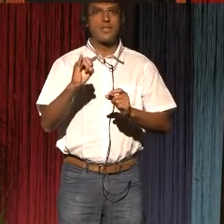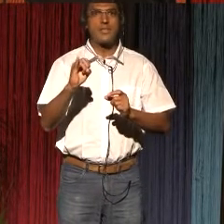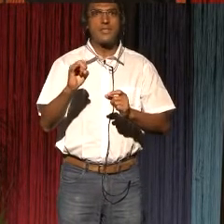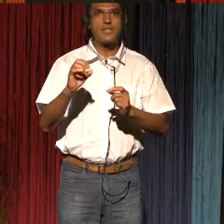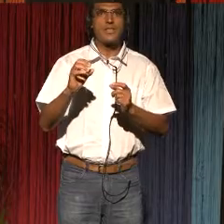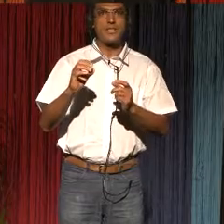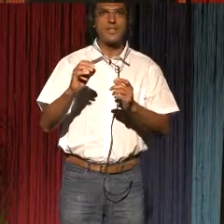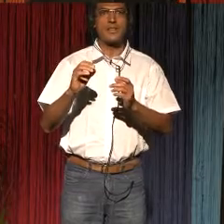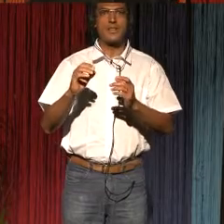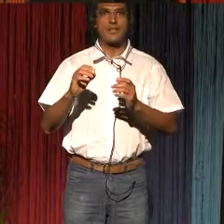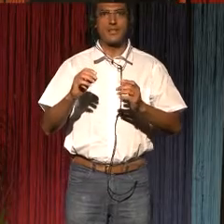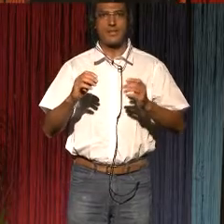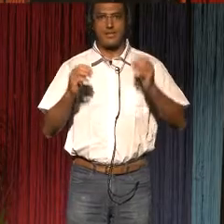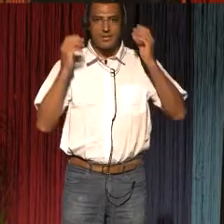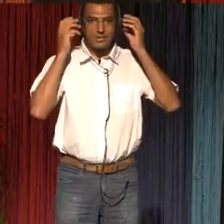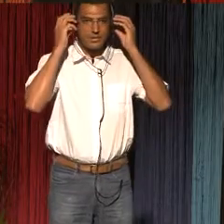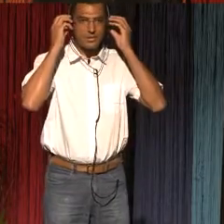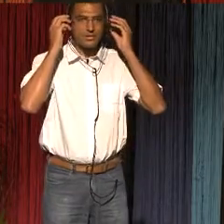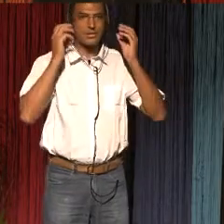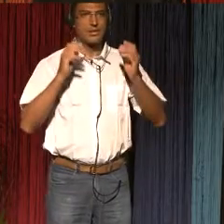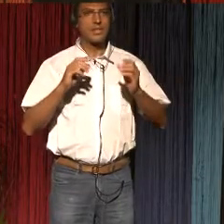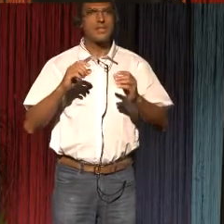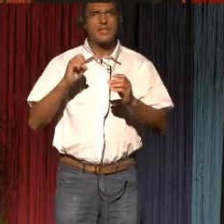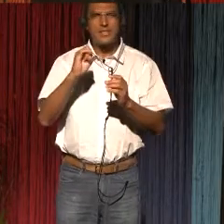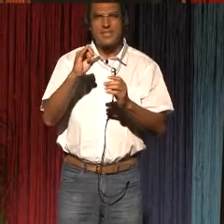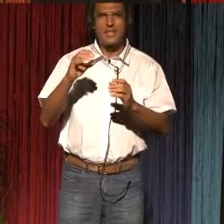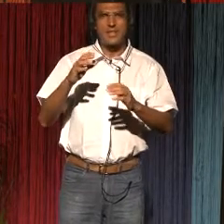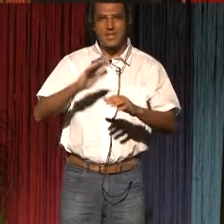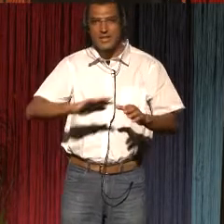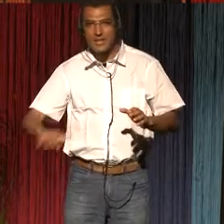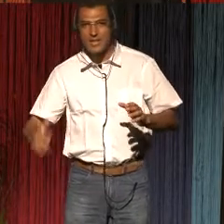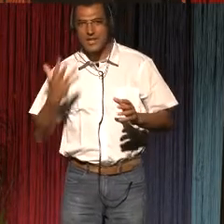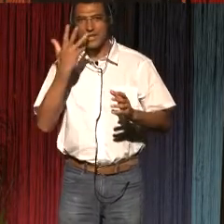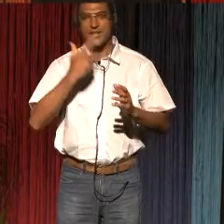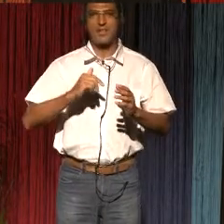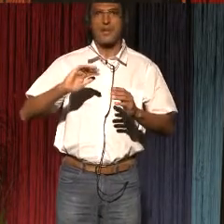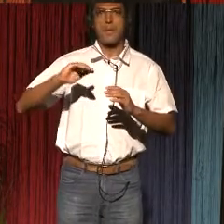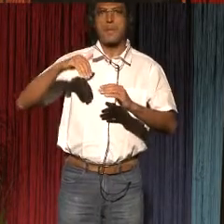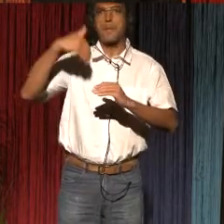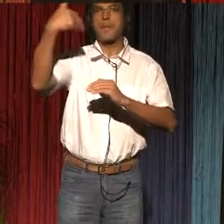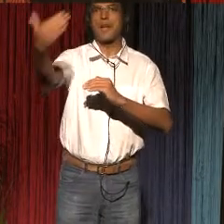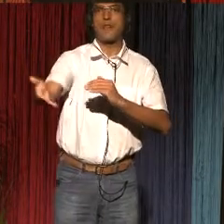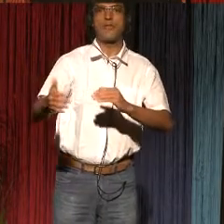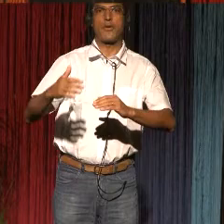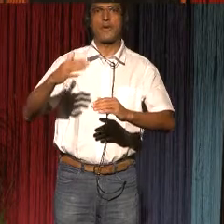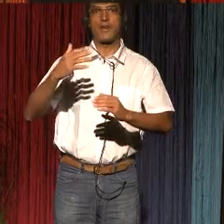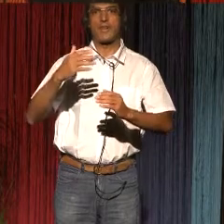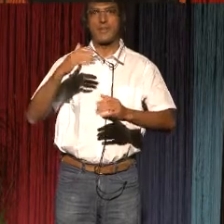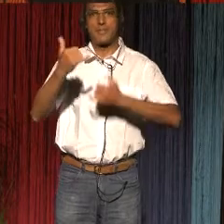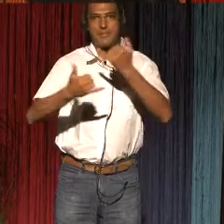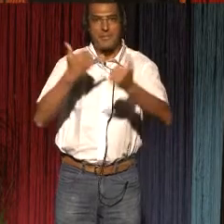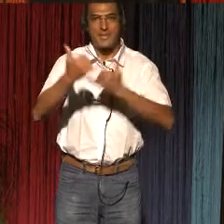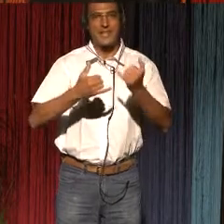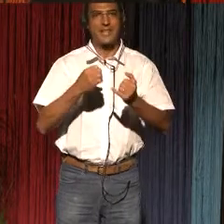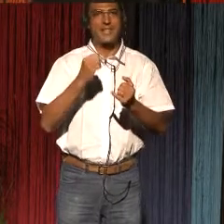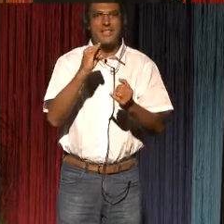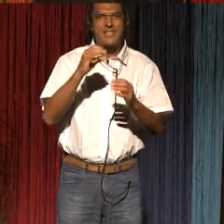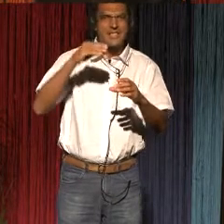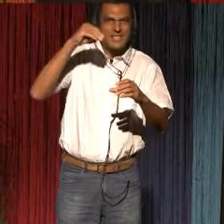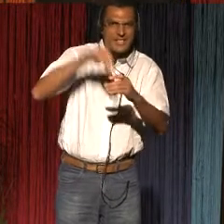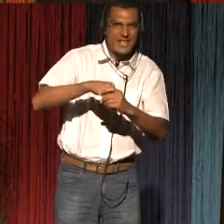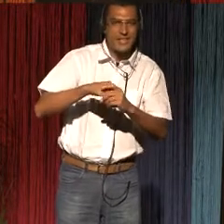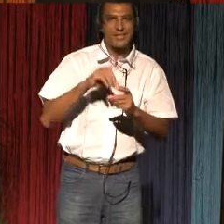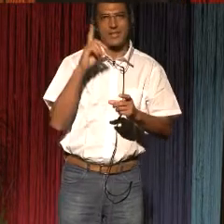partir da realização de atividade física ao ar livre que quando feitas numa área fechada. E também as crianças